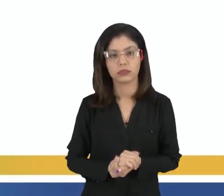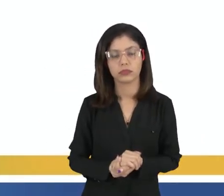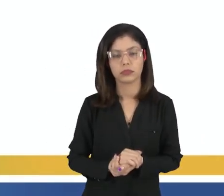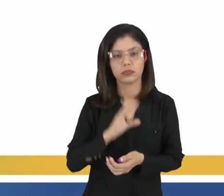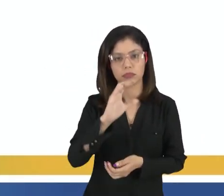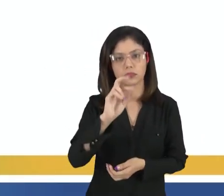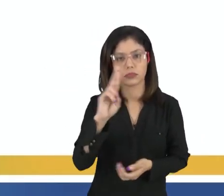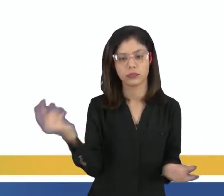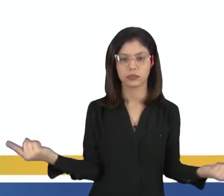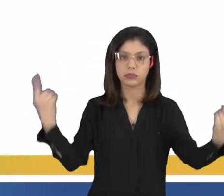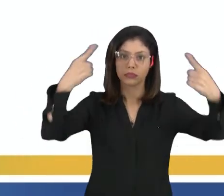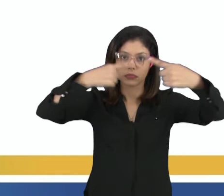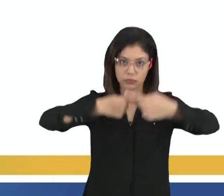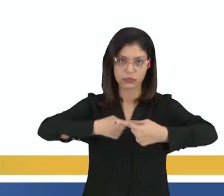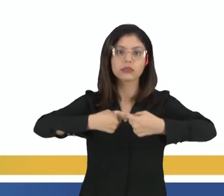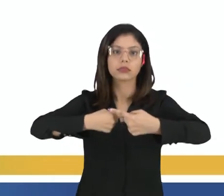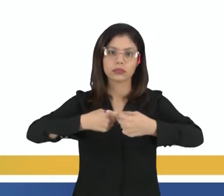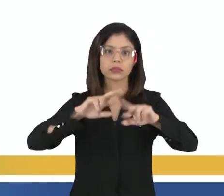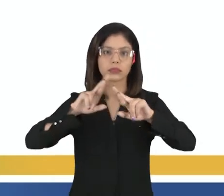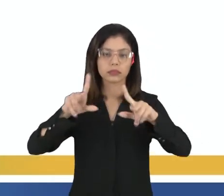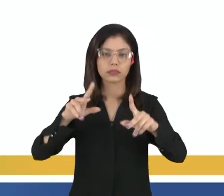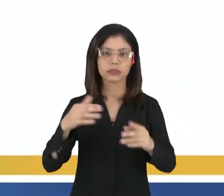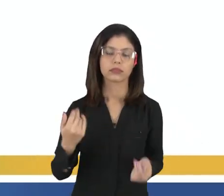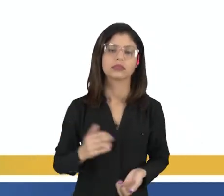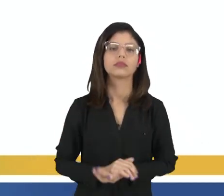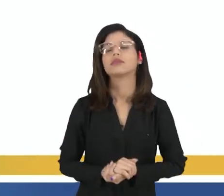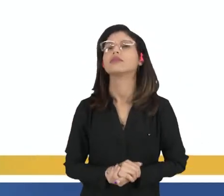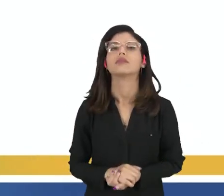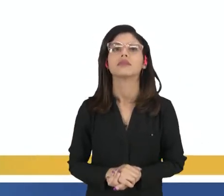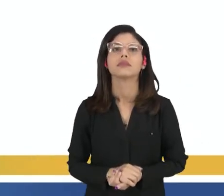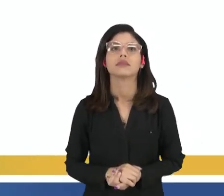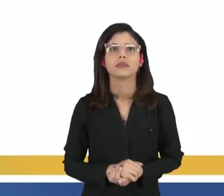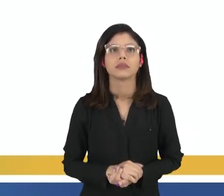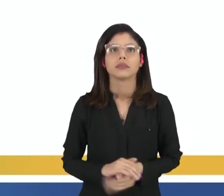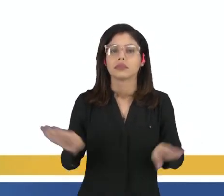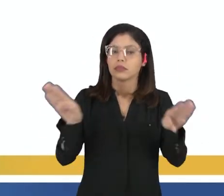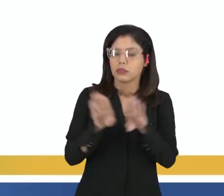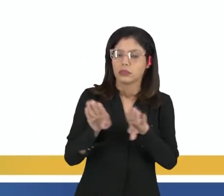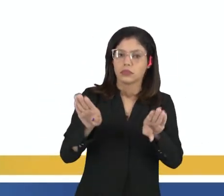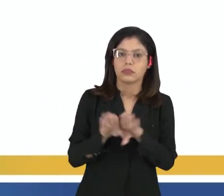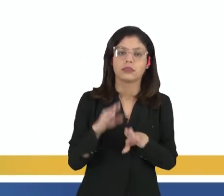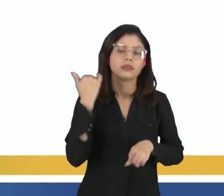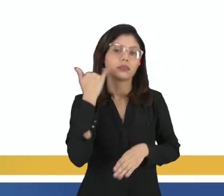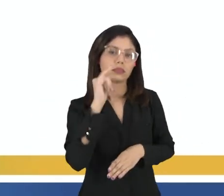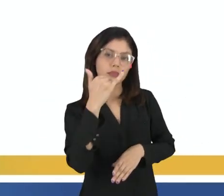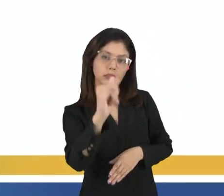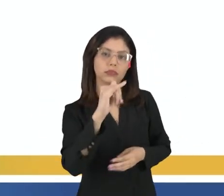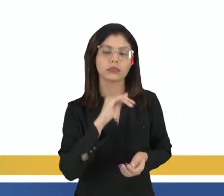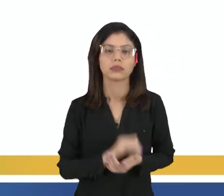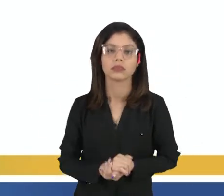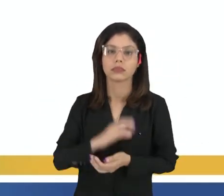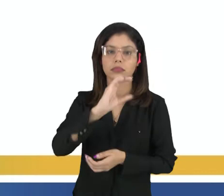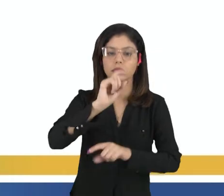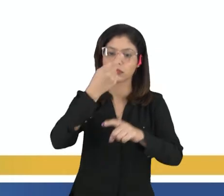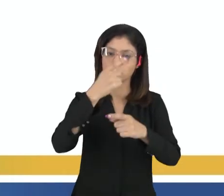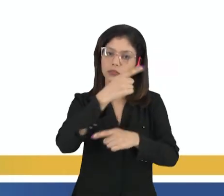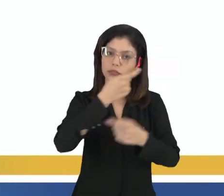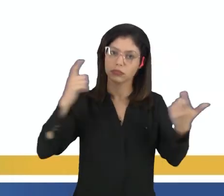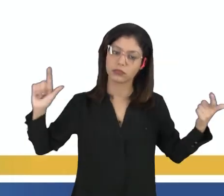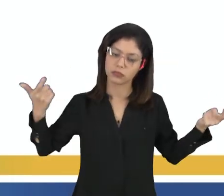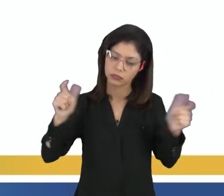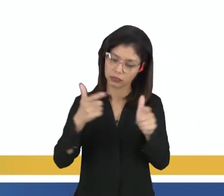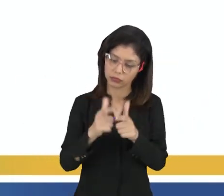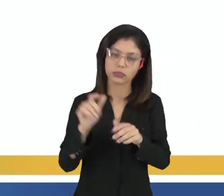cargas opostas, elas se atraem, ok? Então, a eletrólise também é uma reação de oxirredução,